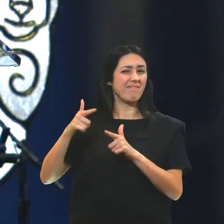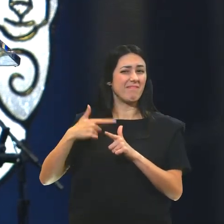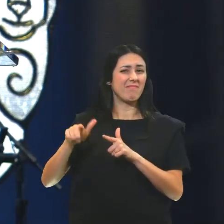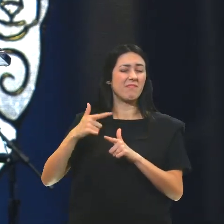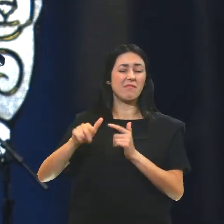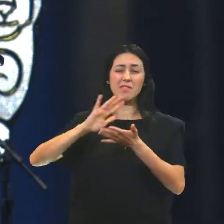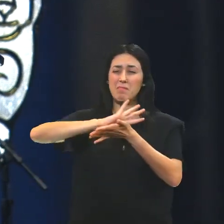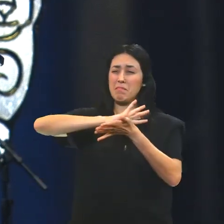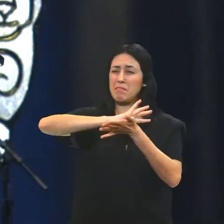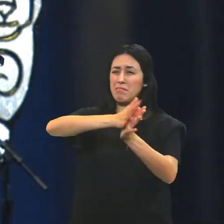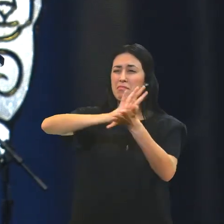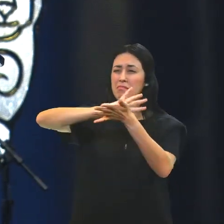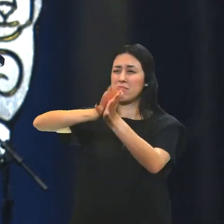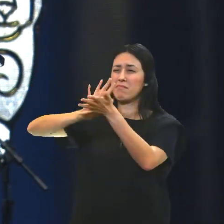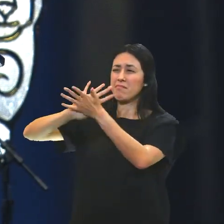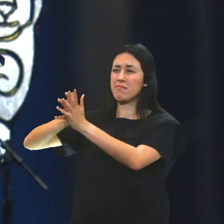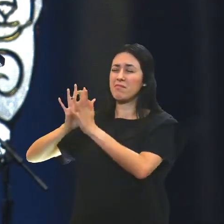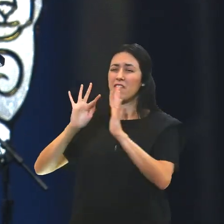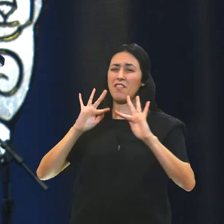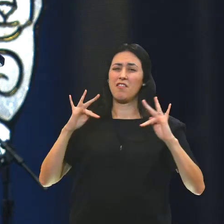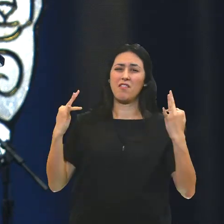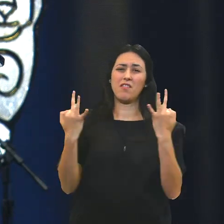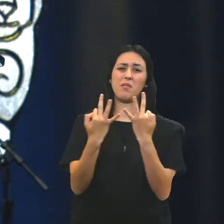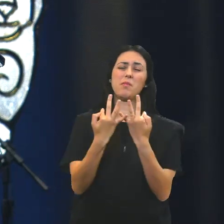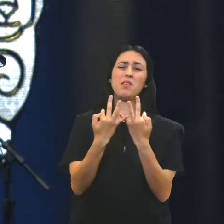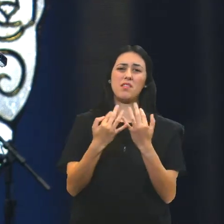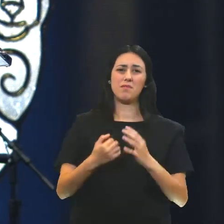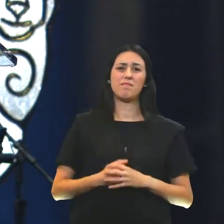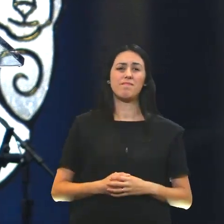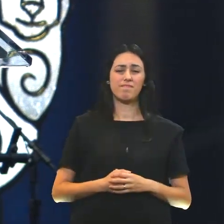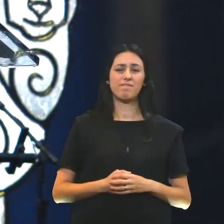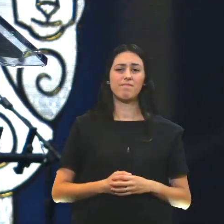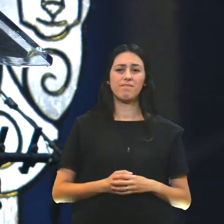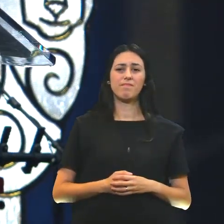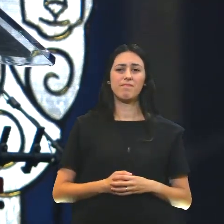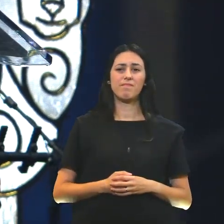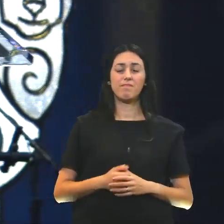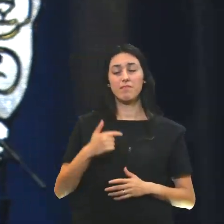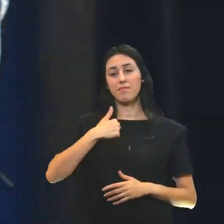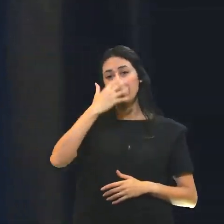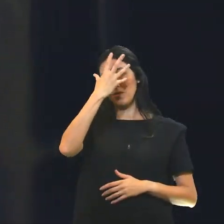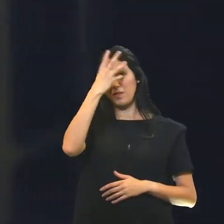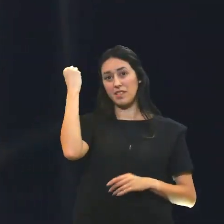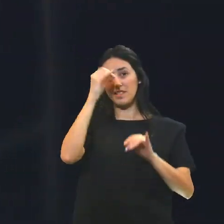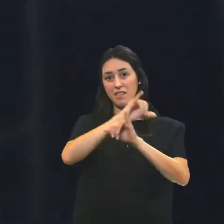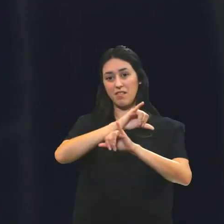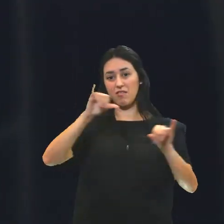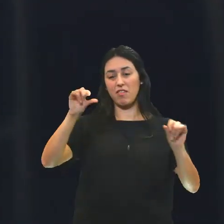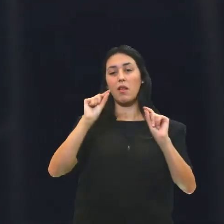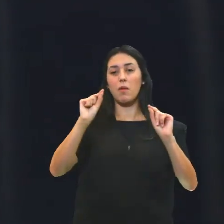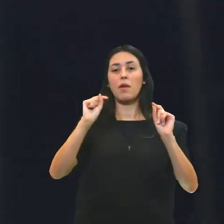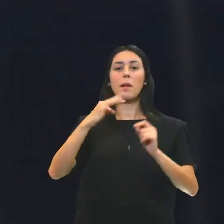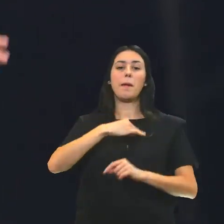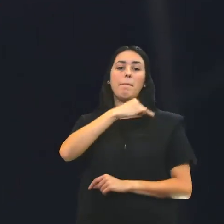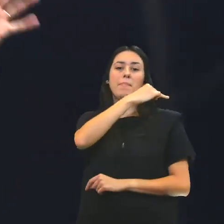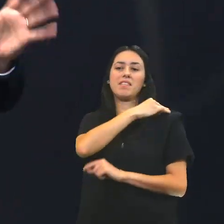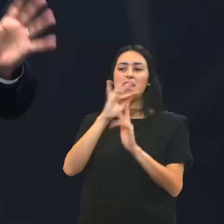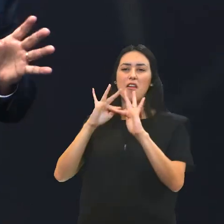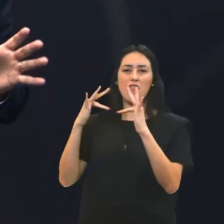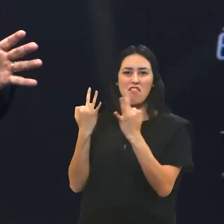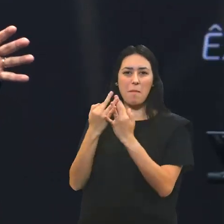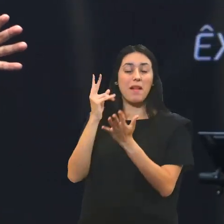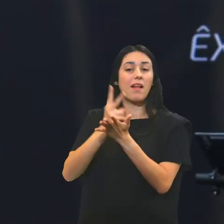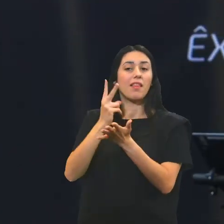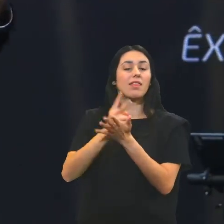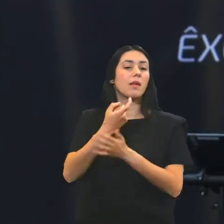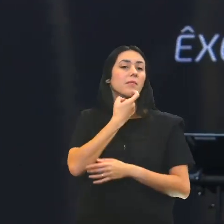está destruindo a família. Uma das coisas que a gente tem, eu esqueci de falar, no nosso Ministério de Família, toda